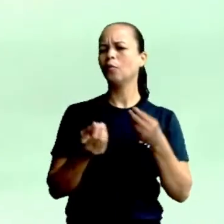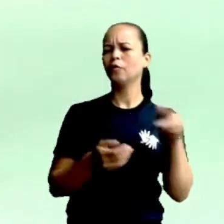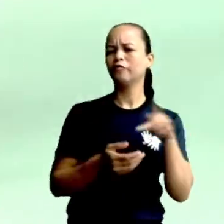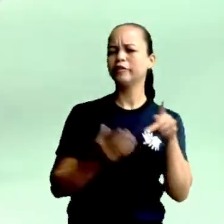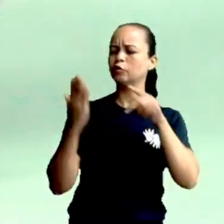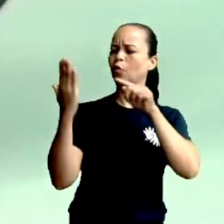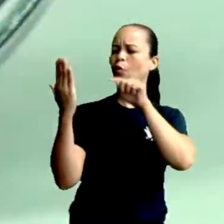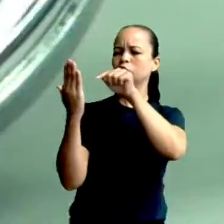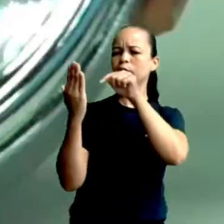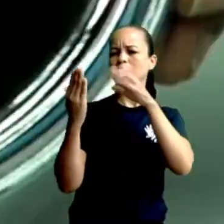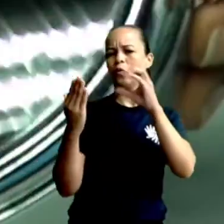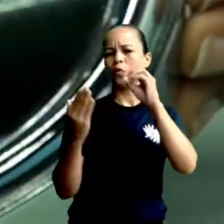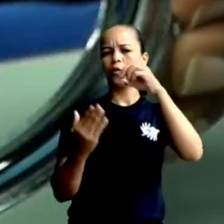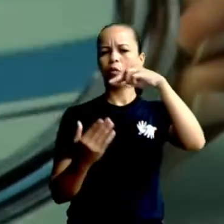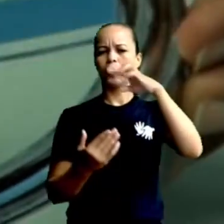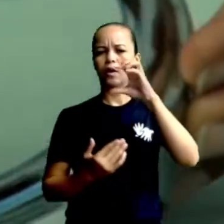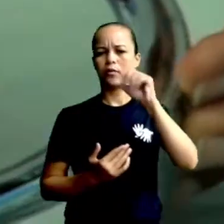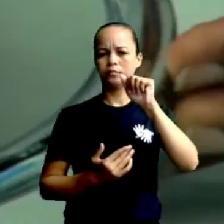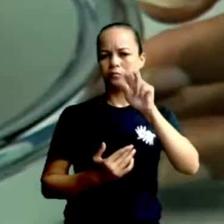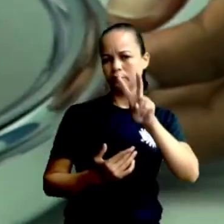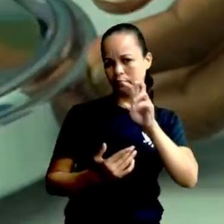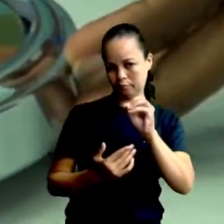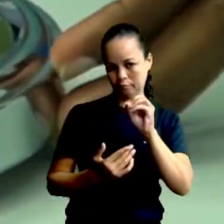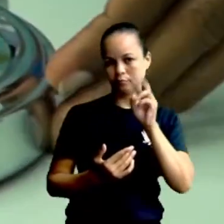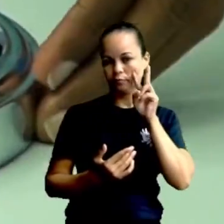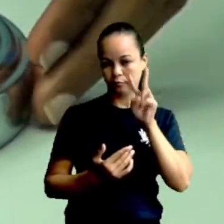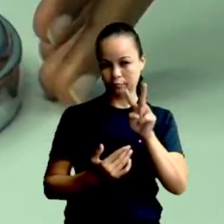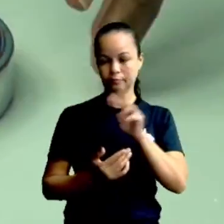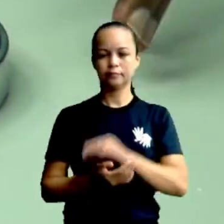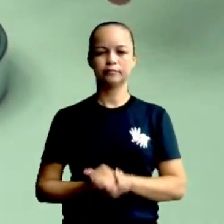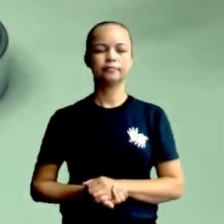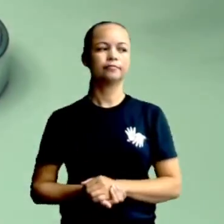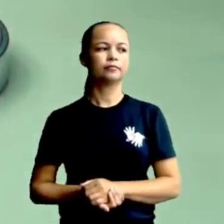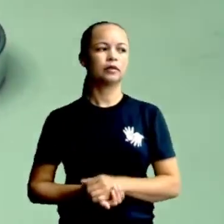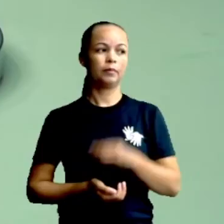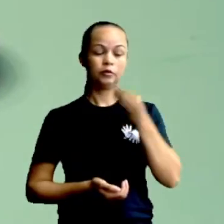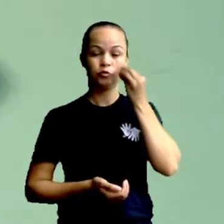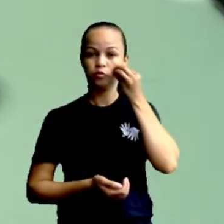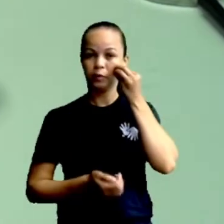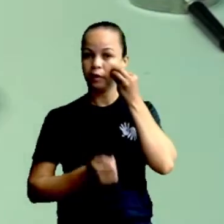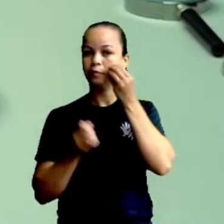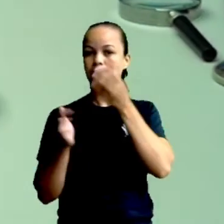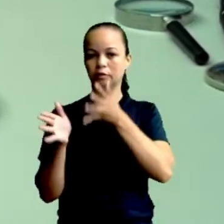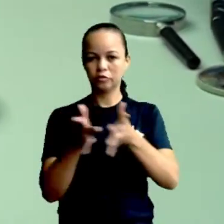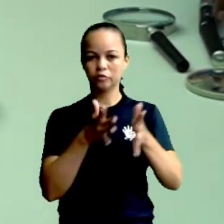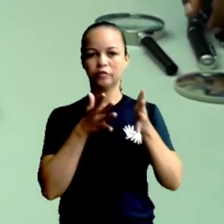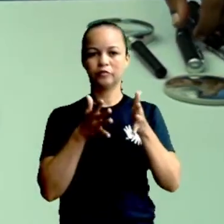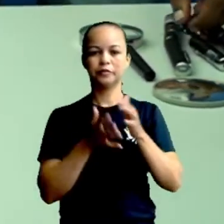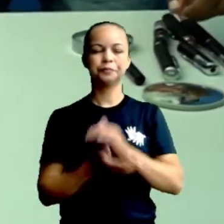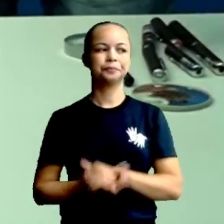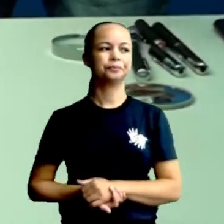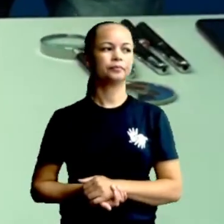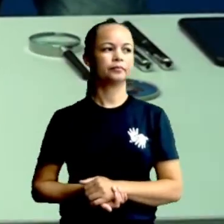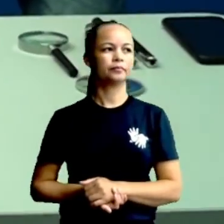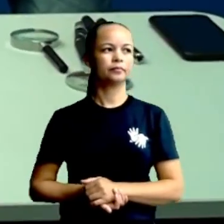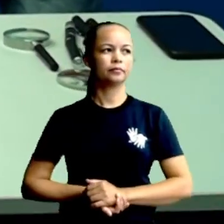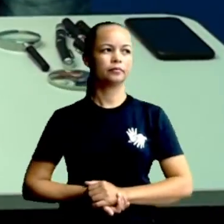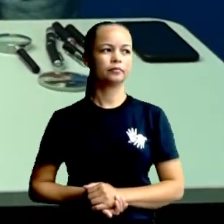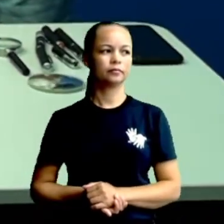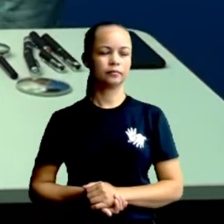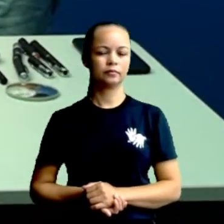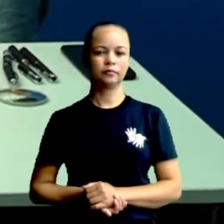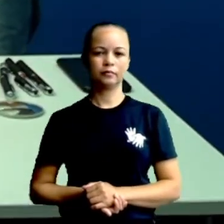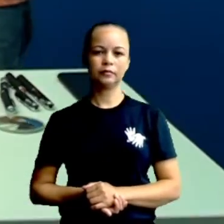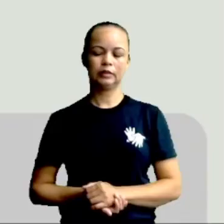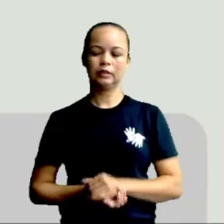professor? Vamos ver aqui, antes de a gente ver a partir do experimento, volta isso, produção. Vamos ver através aqui de uma